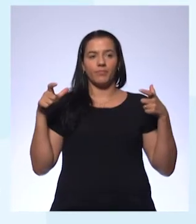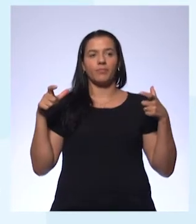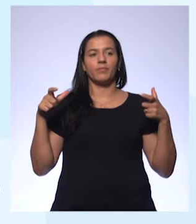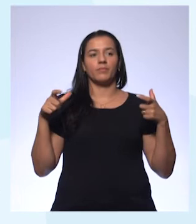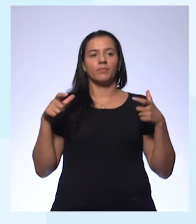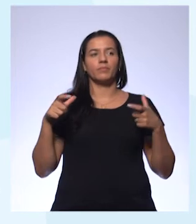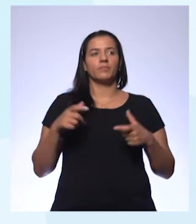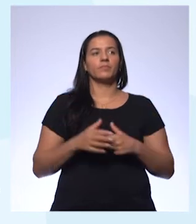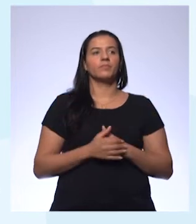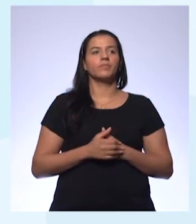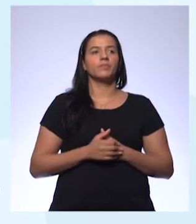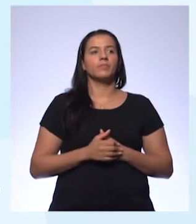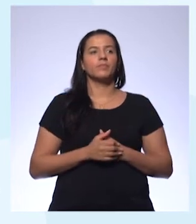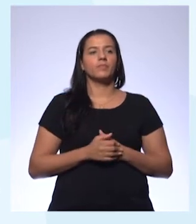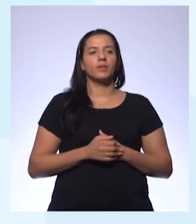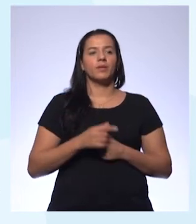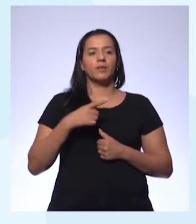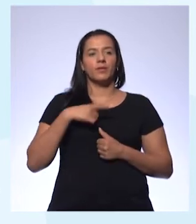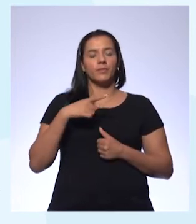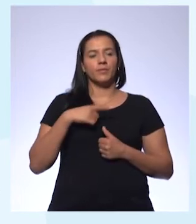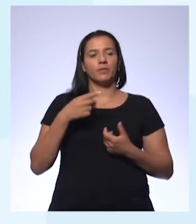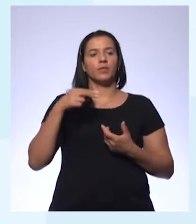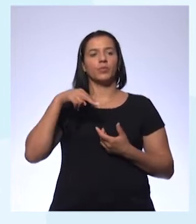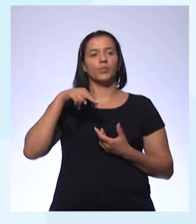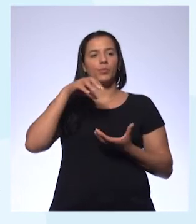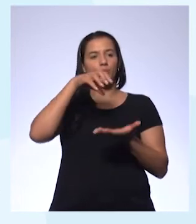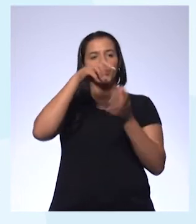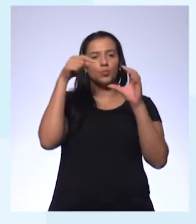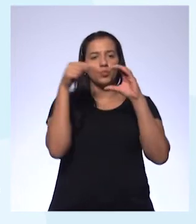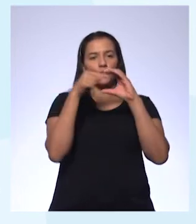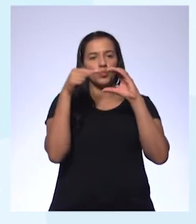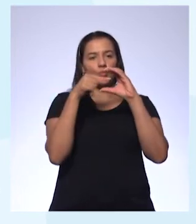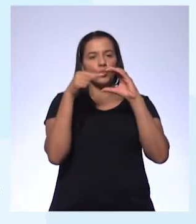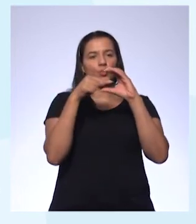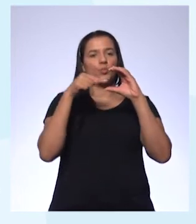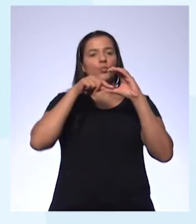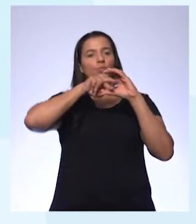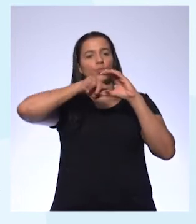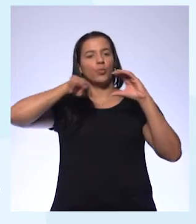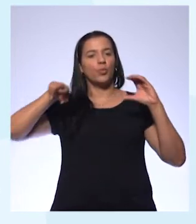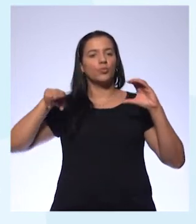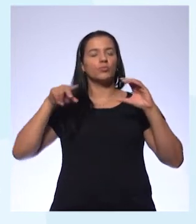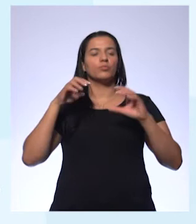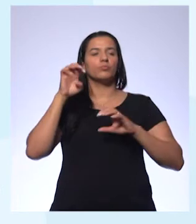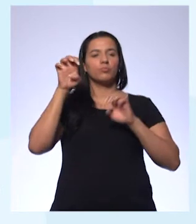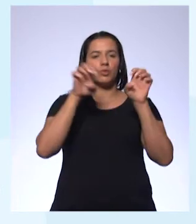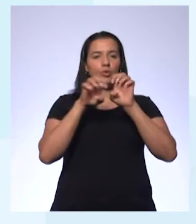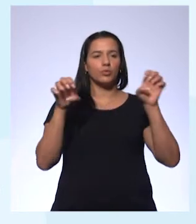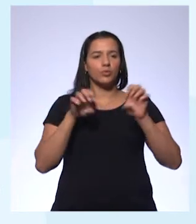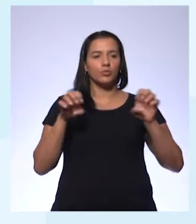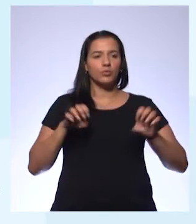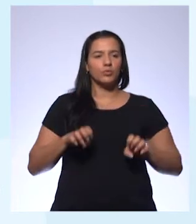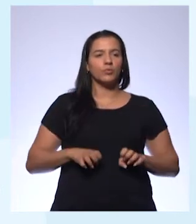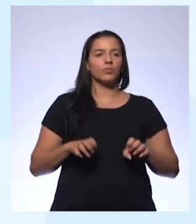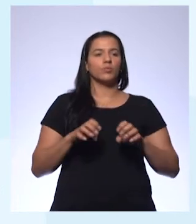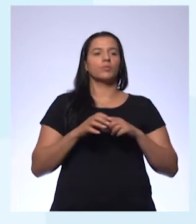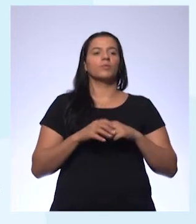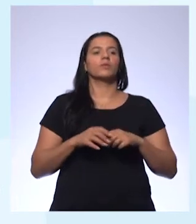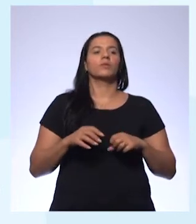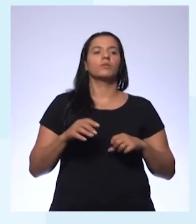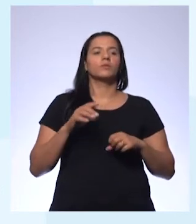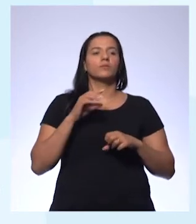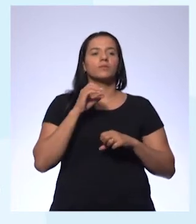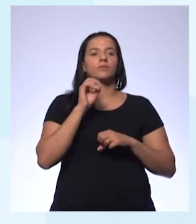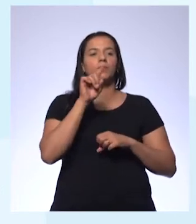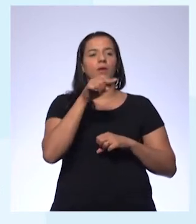ali no esqueminha, ele já vai ter núcleo, vai ter um monte de outras estruturas na célula. Tá? Eu falo que essa célula aí é uma